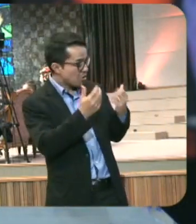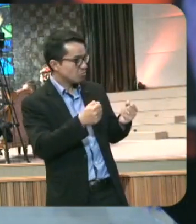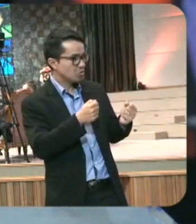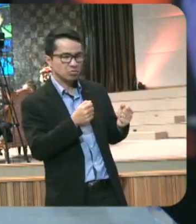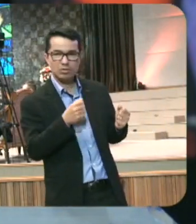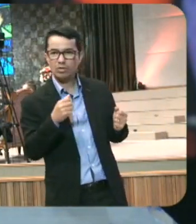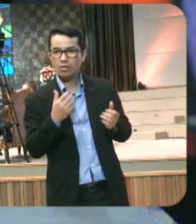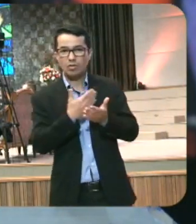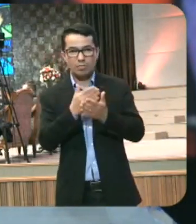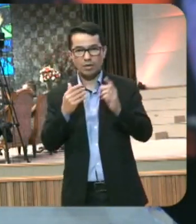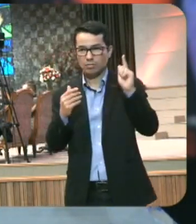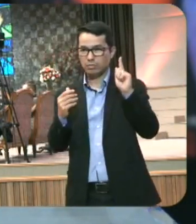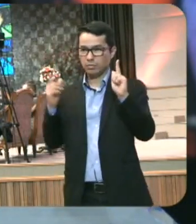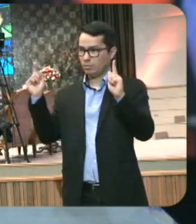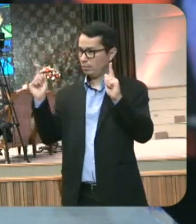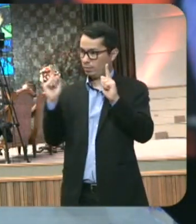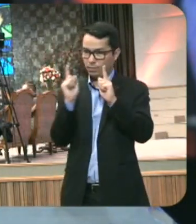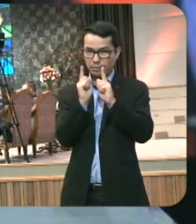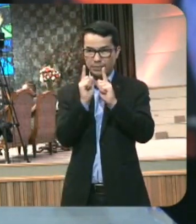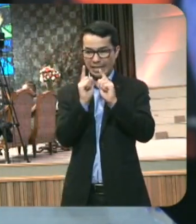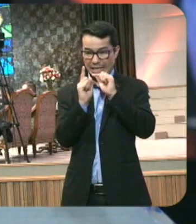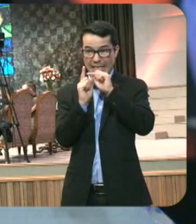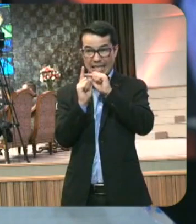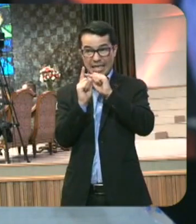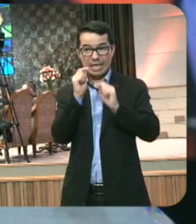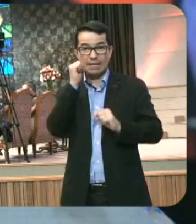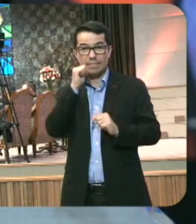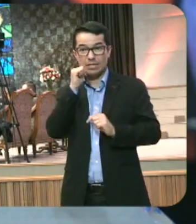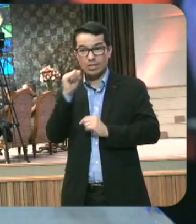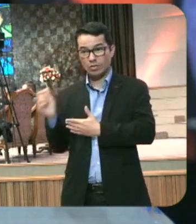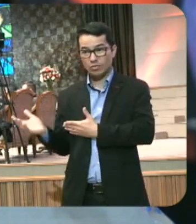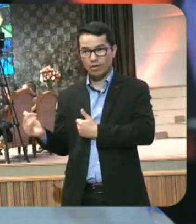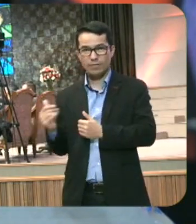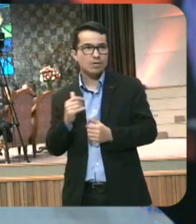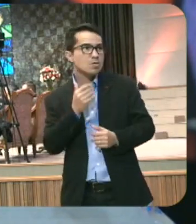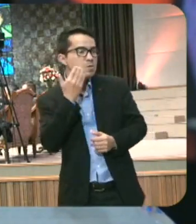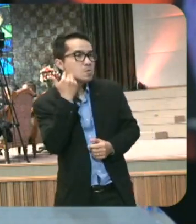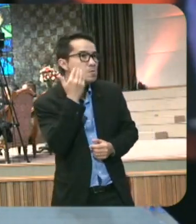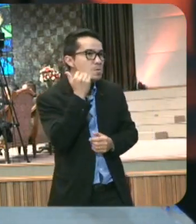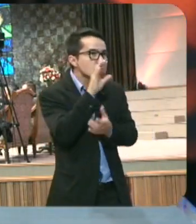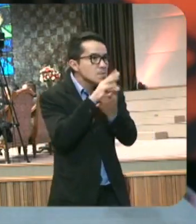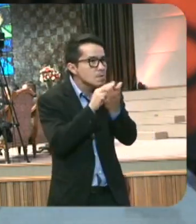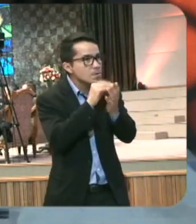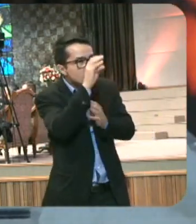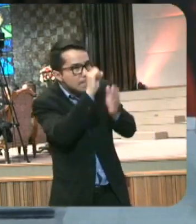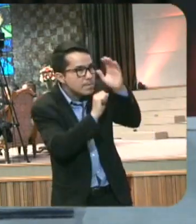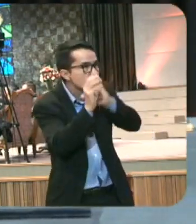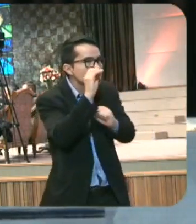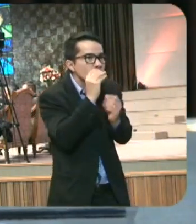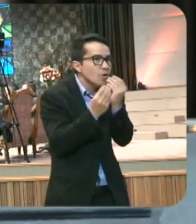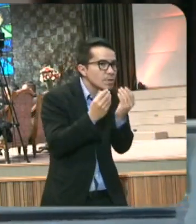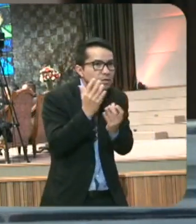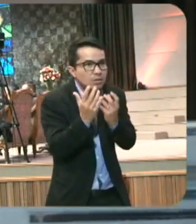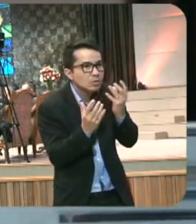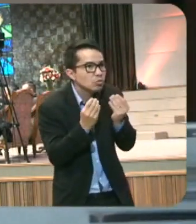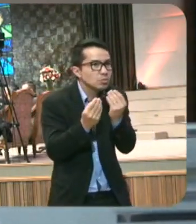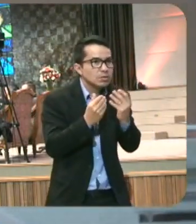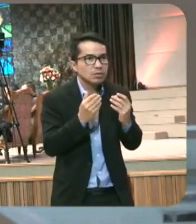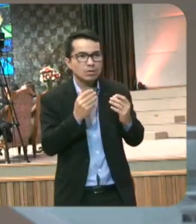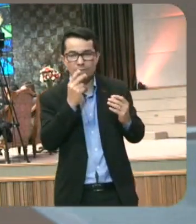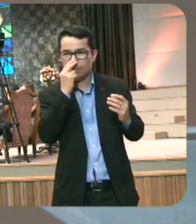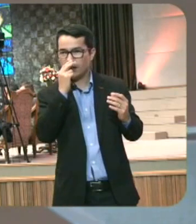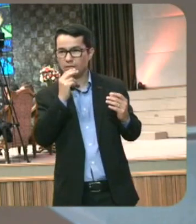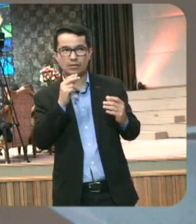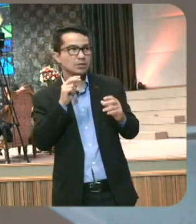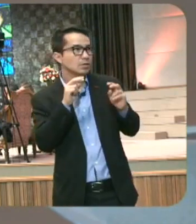e aquela menina, uma menina que queria aprender da vida, que queria crescer, ela se envolveu